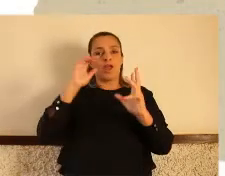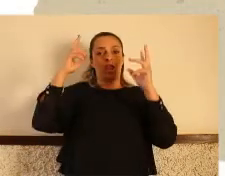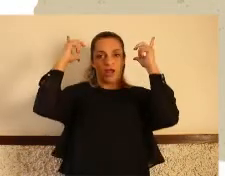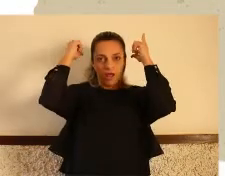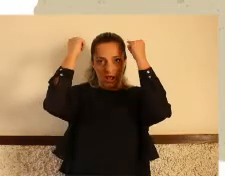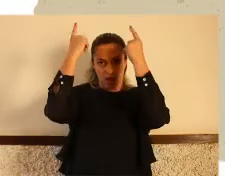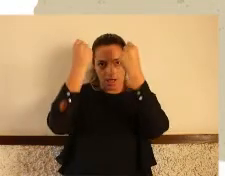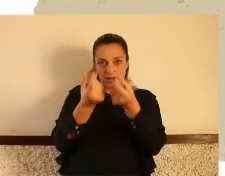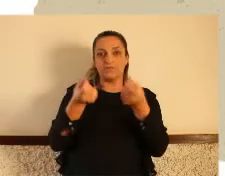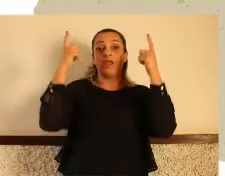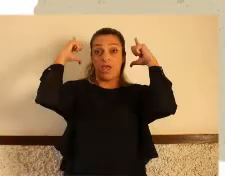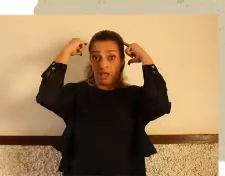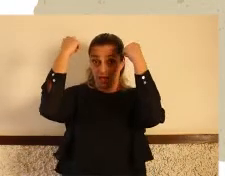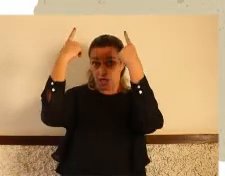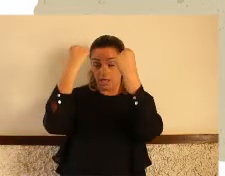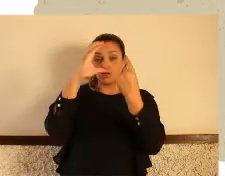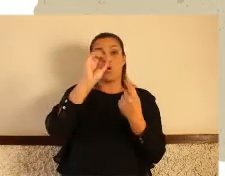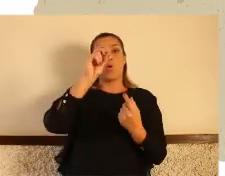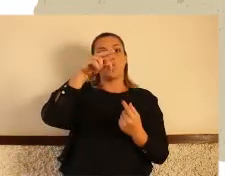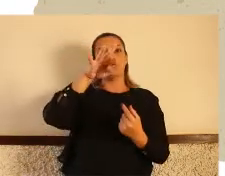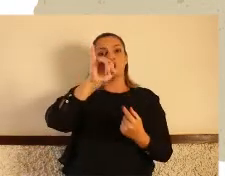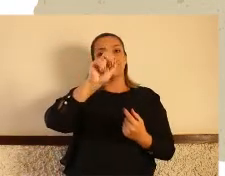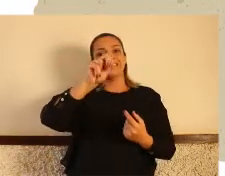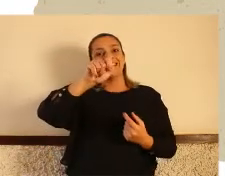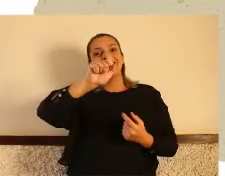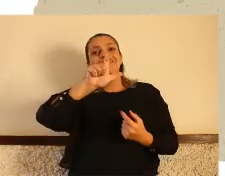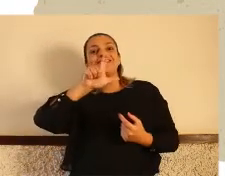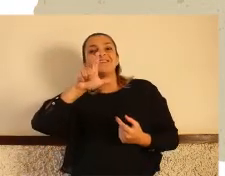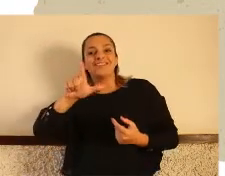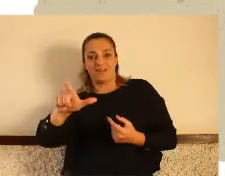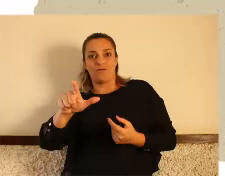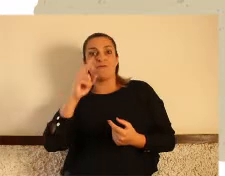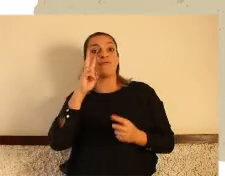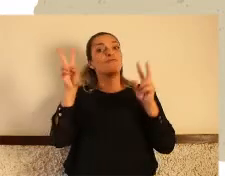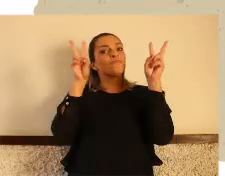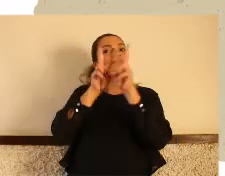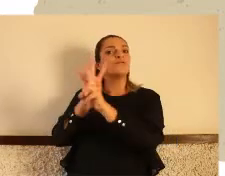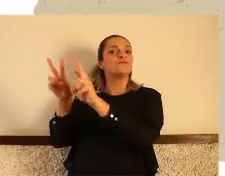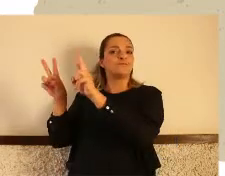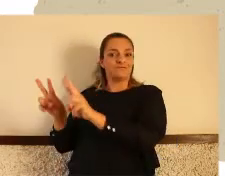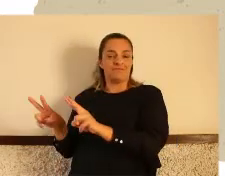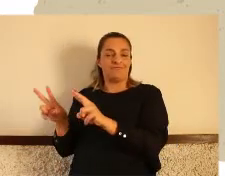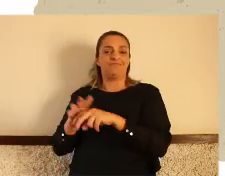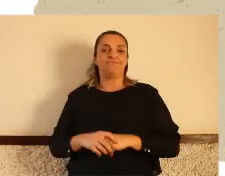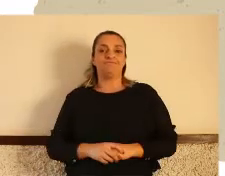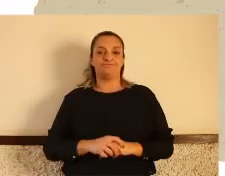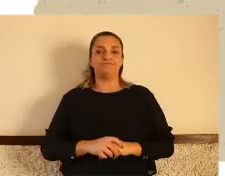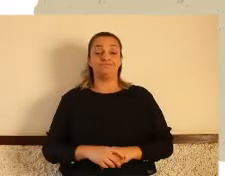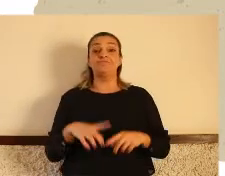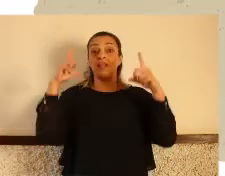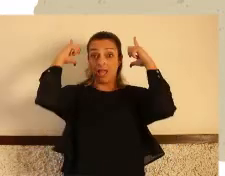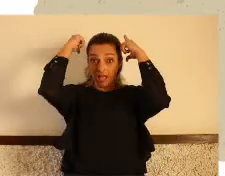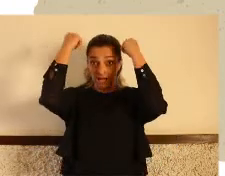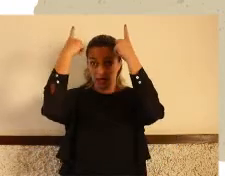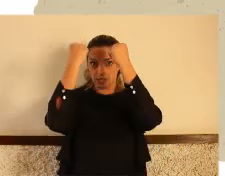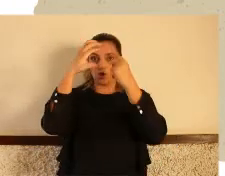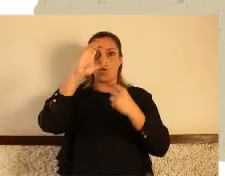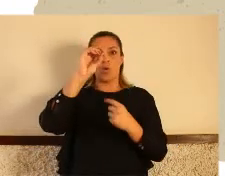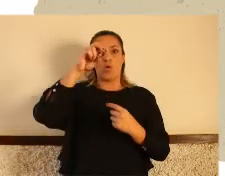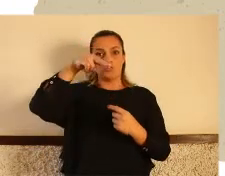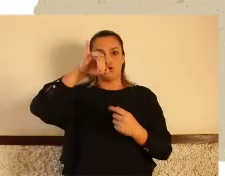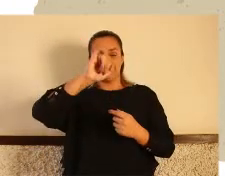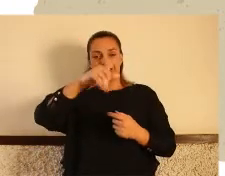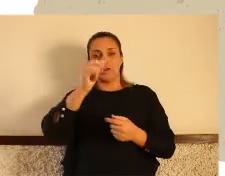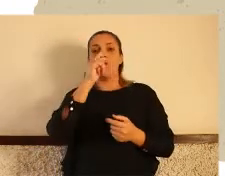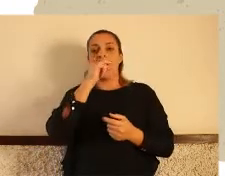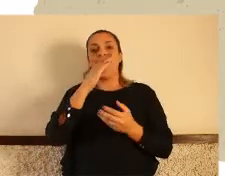chamada de Grécia continental. Você pode visualizar essa Grécia continental que está no litoral